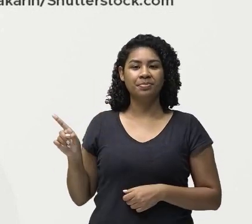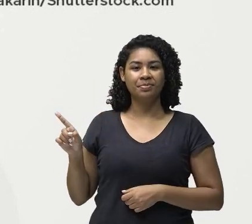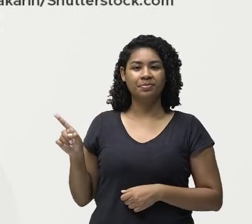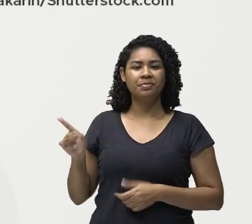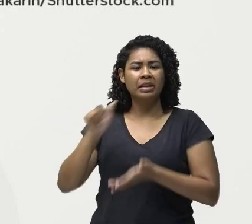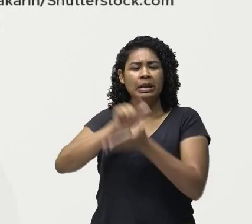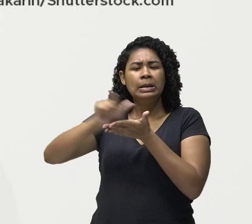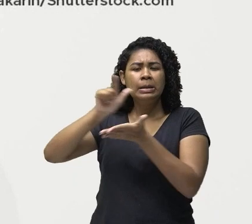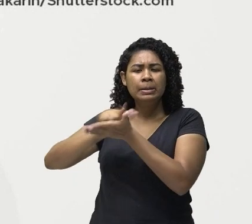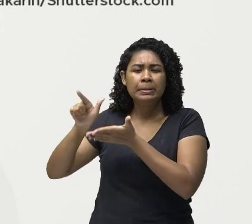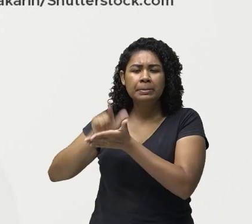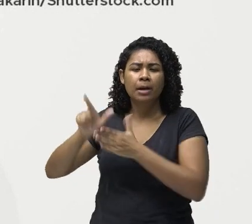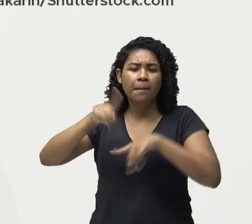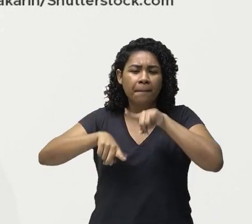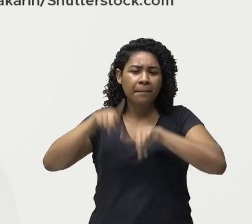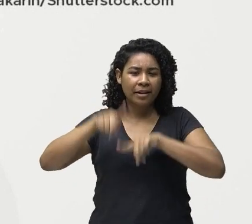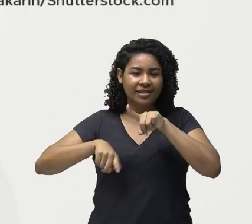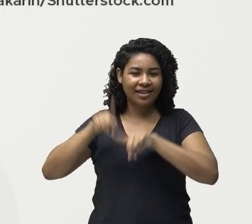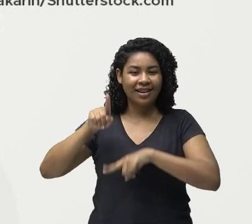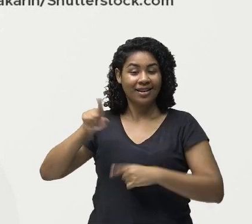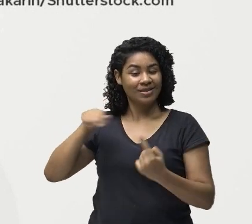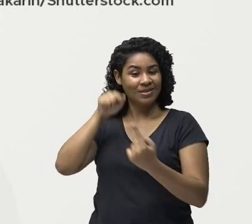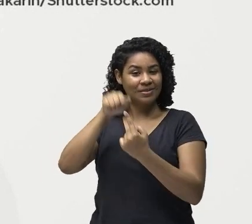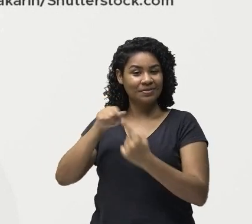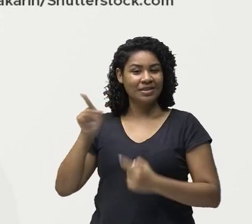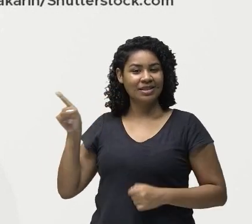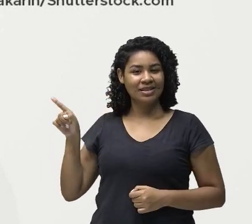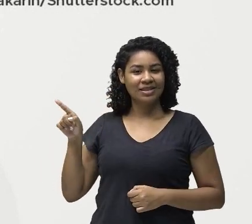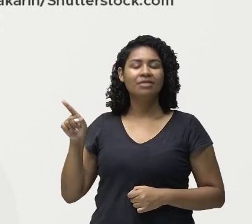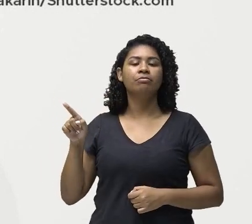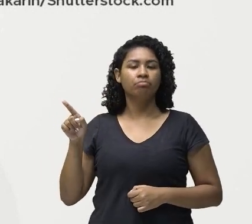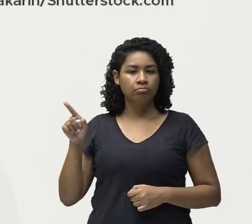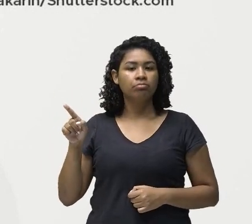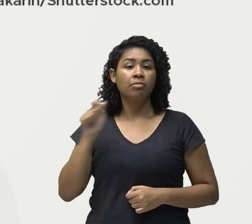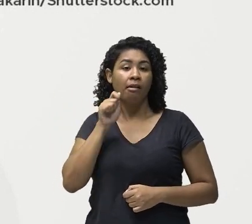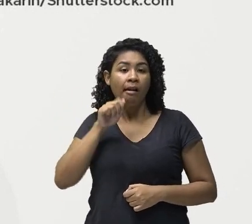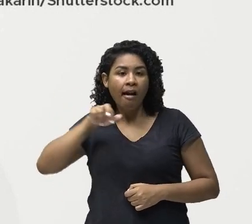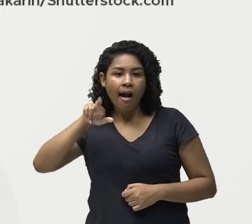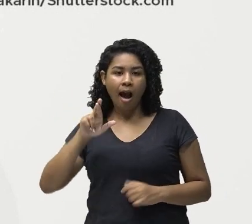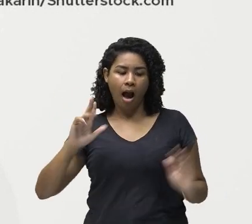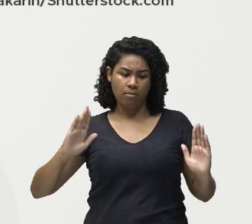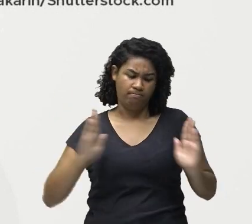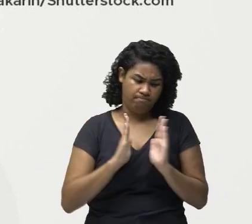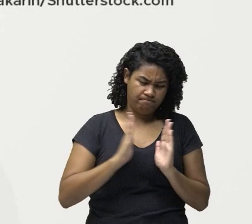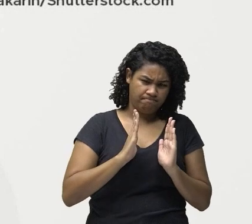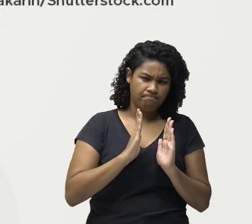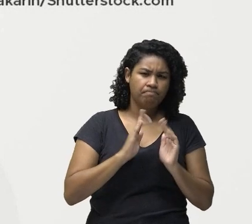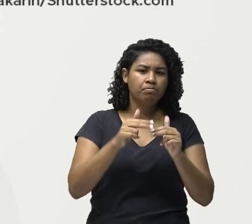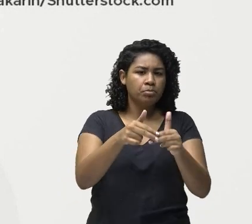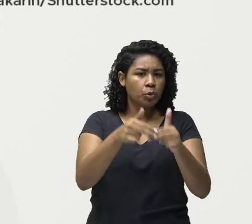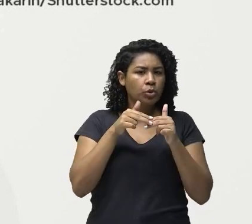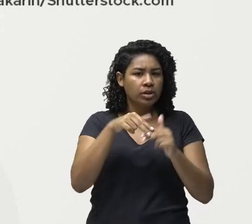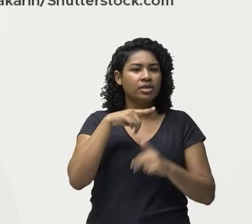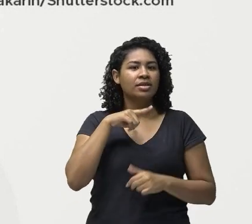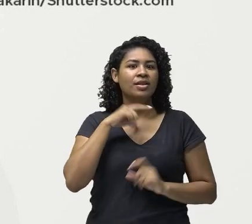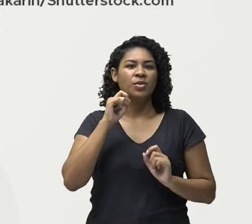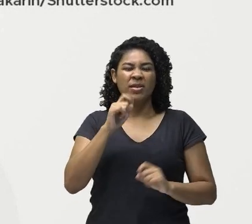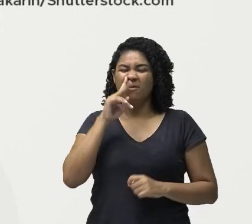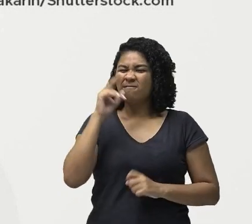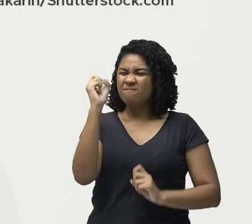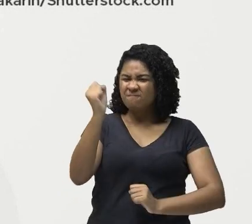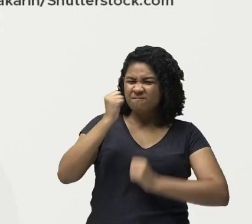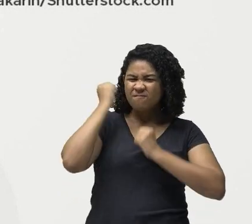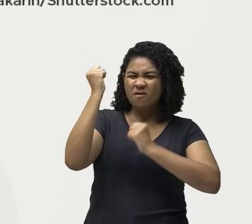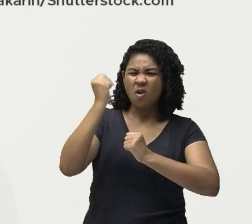lavar ferramentas. Isso por quê? Porque é uma mangueira com ar comprimido. Então, esse ar faz com que saia com muita